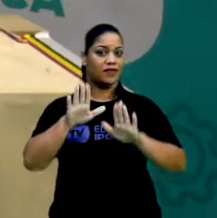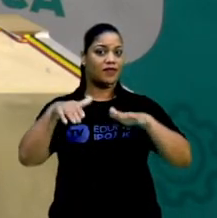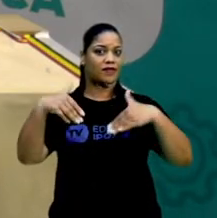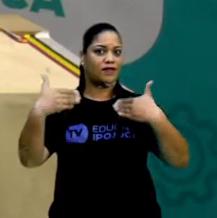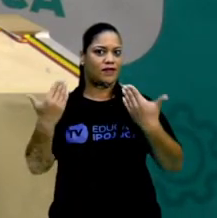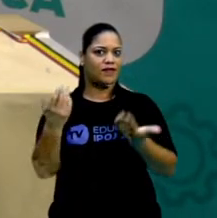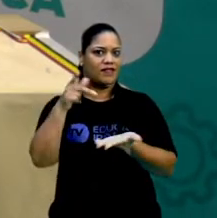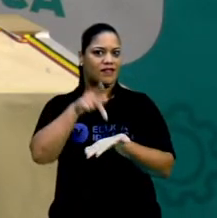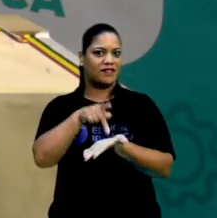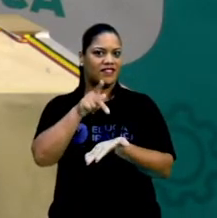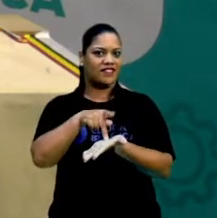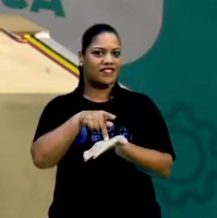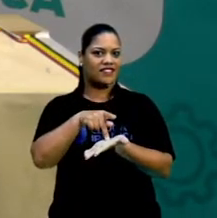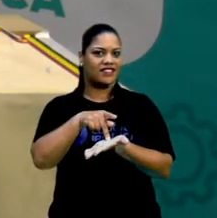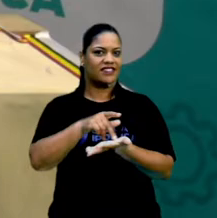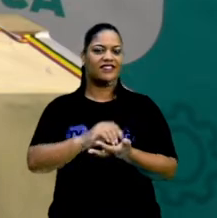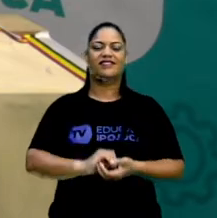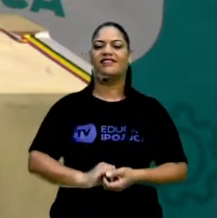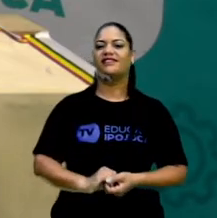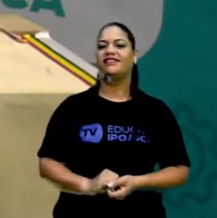os de verdade?